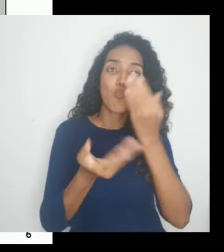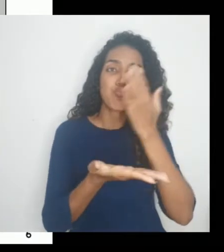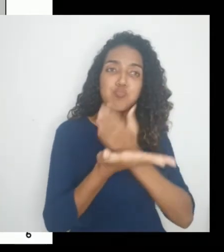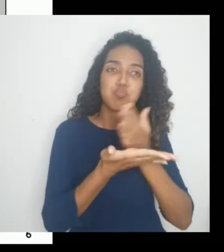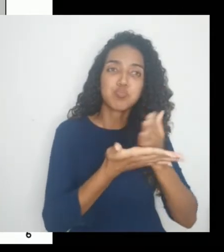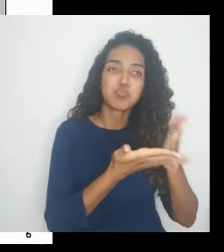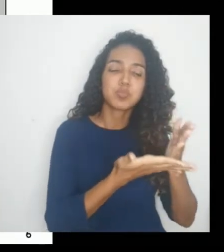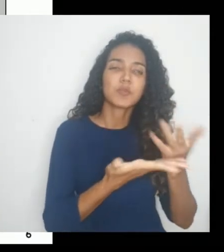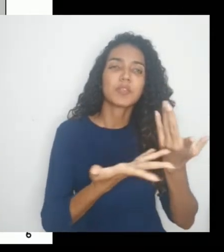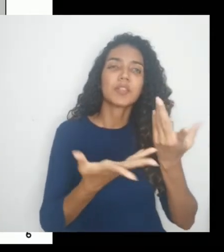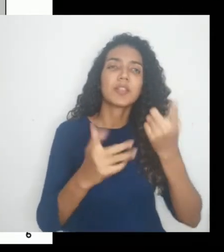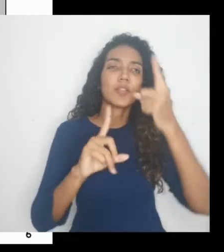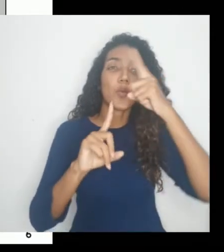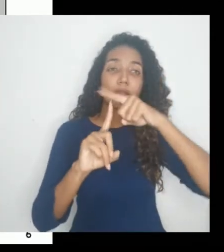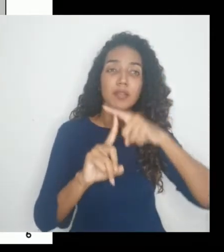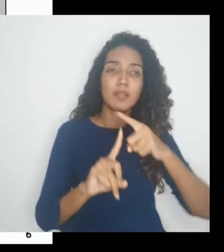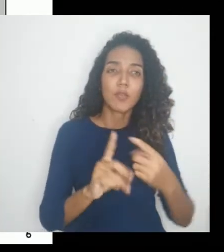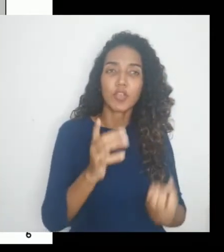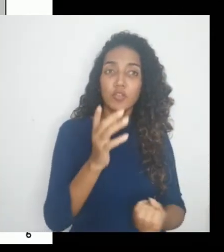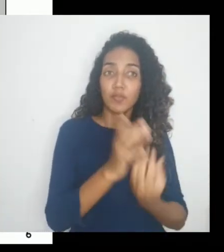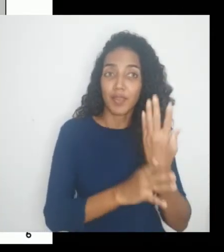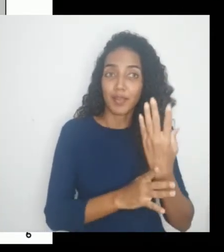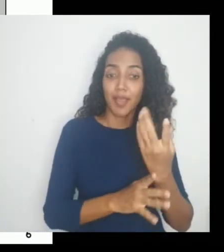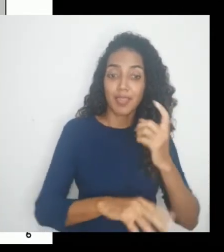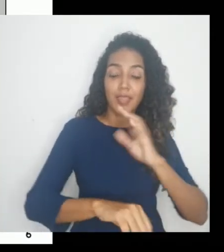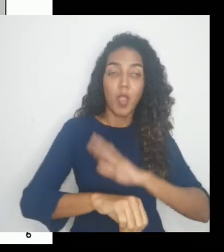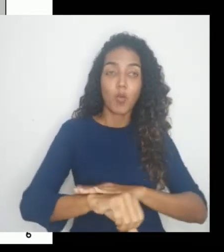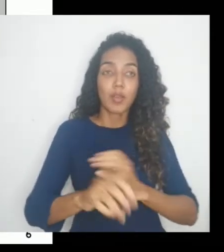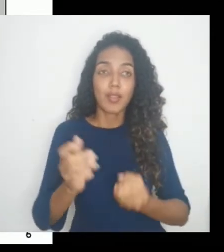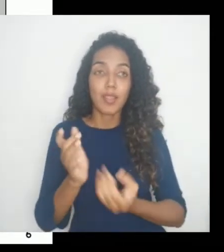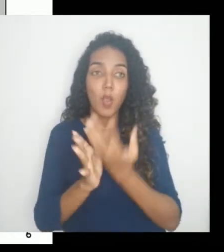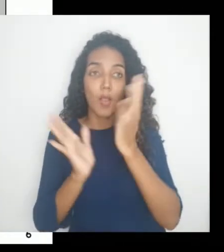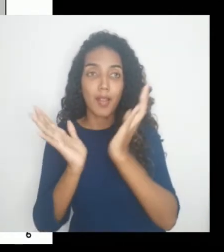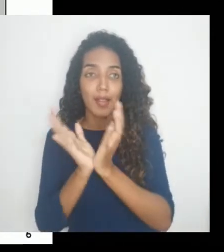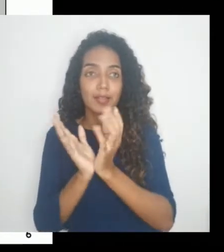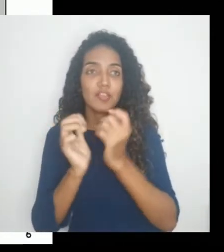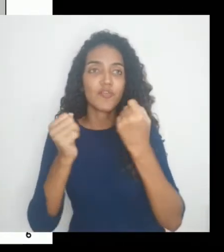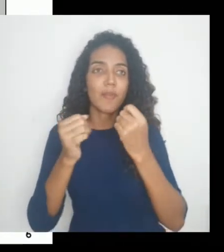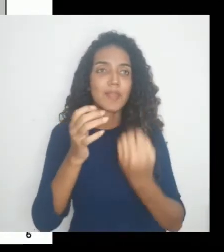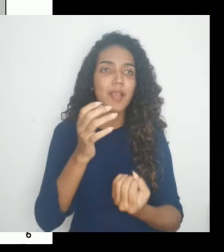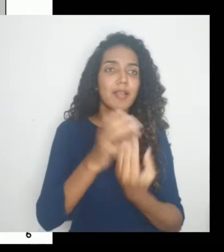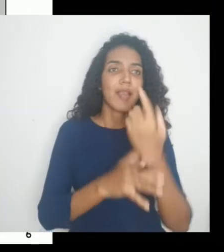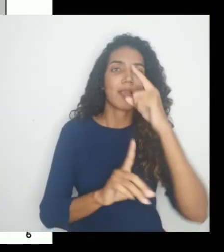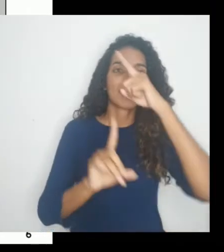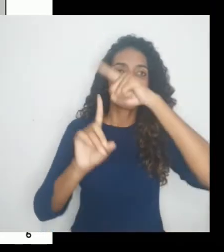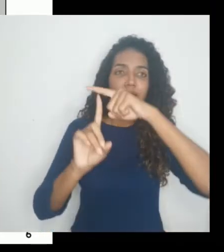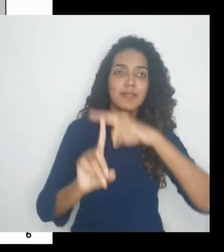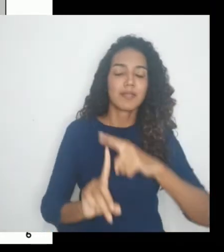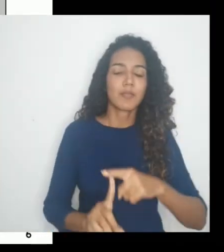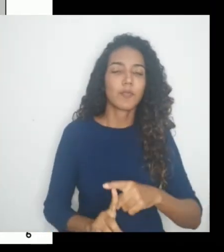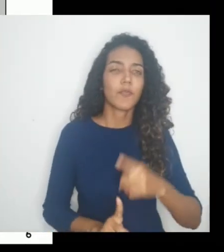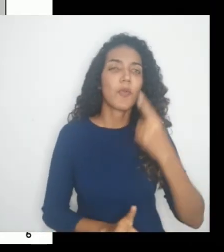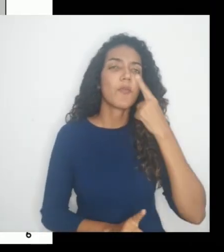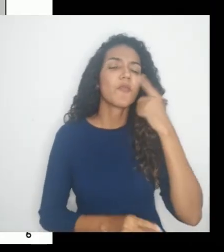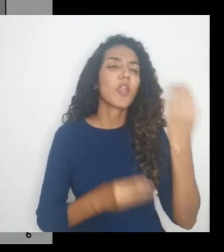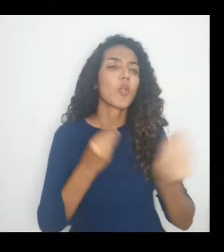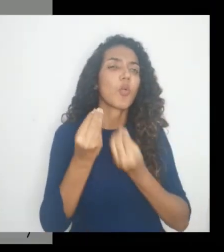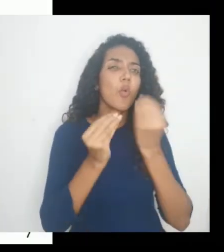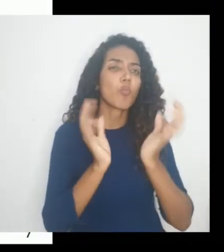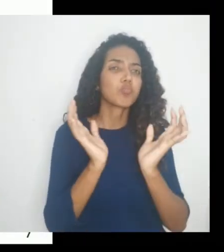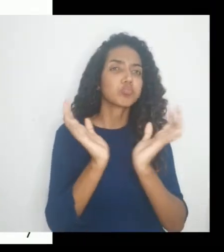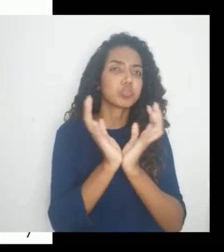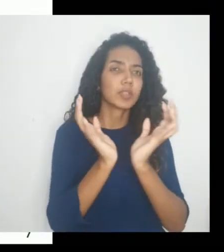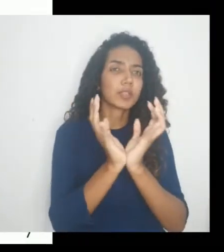gente estiver criando uma nova classe. Então, vamos lá ver como é que funciona uma classe. Eu vou alternar aqui para vocês para fazer um